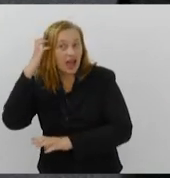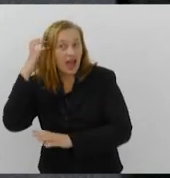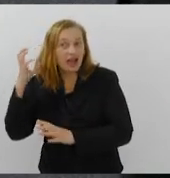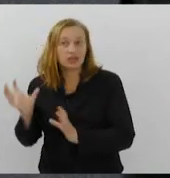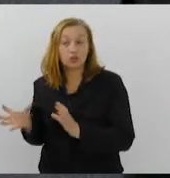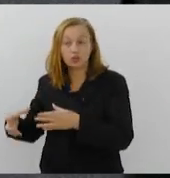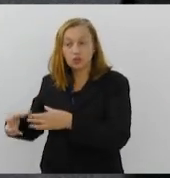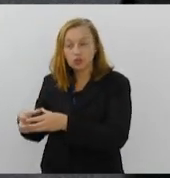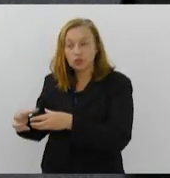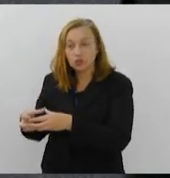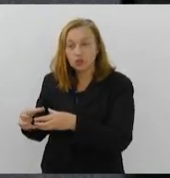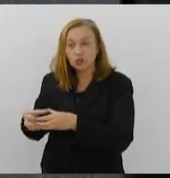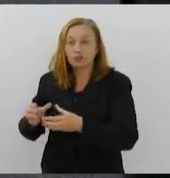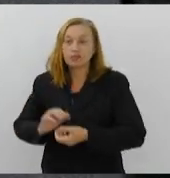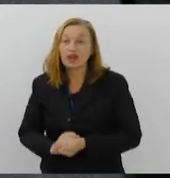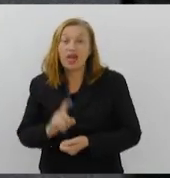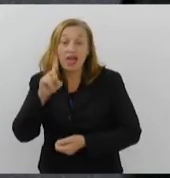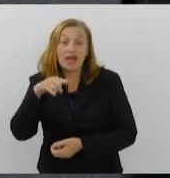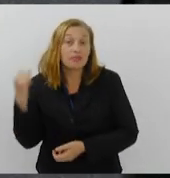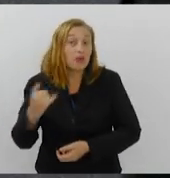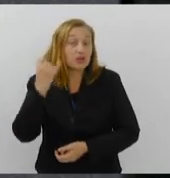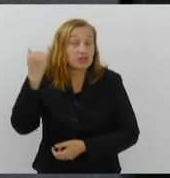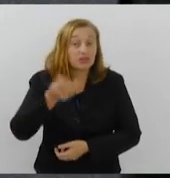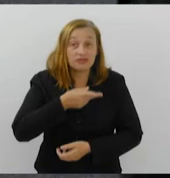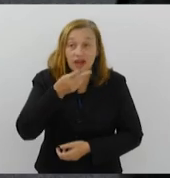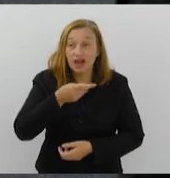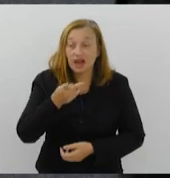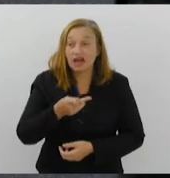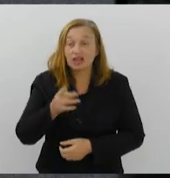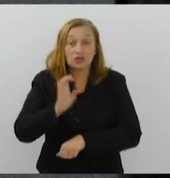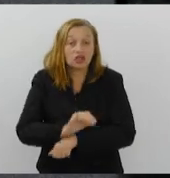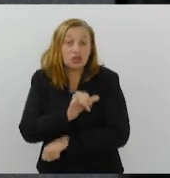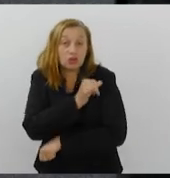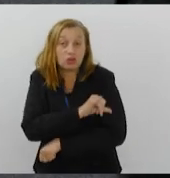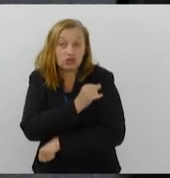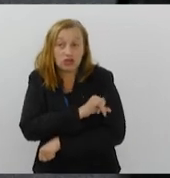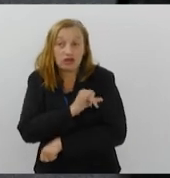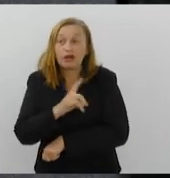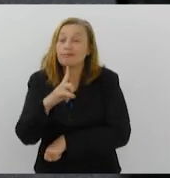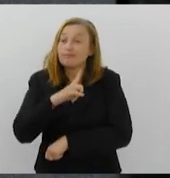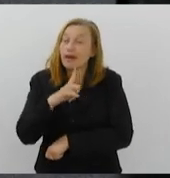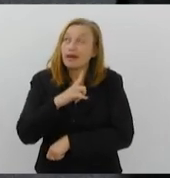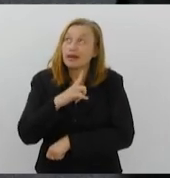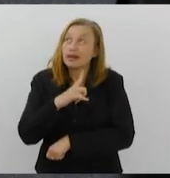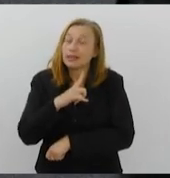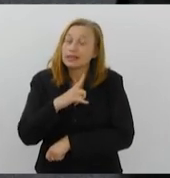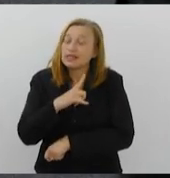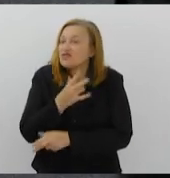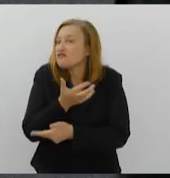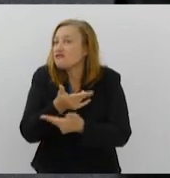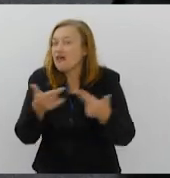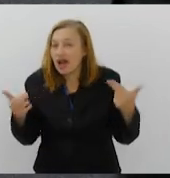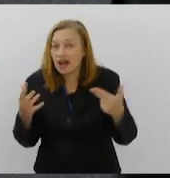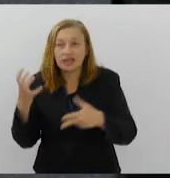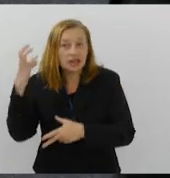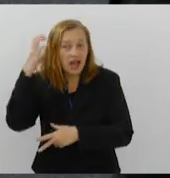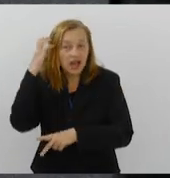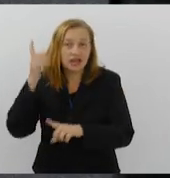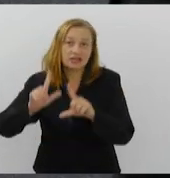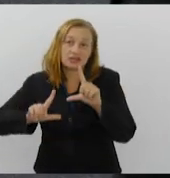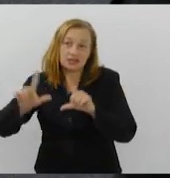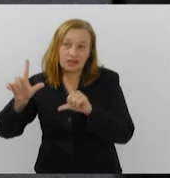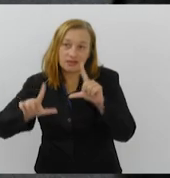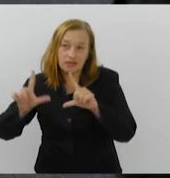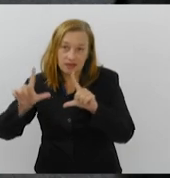comunitárias. É muito importante a gente dizer que no estado do Rio de Janeiro existem centenas de rádios